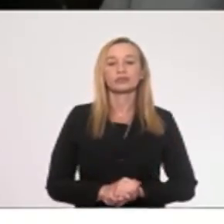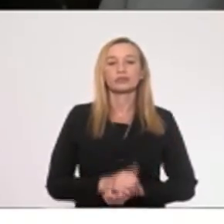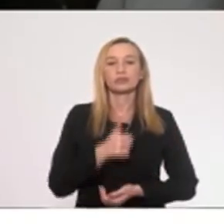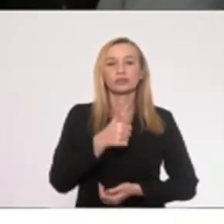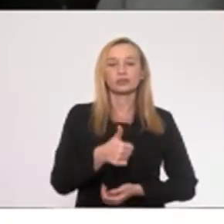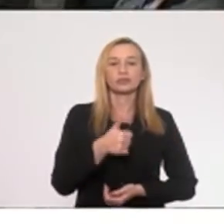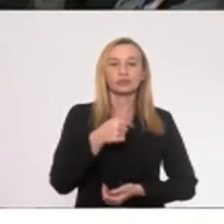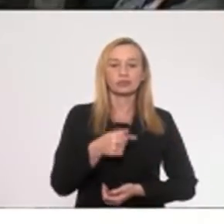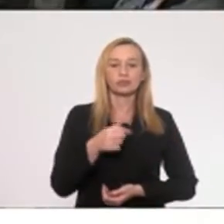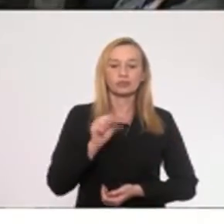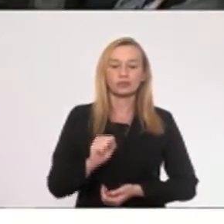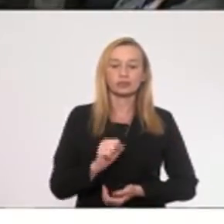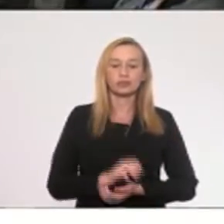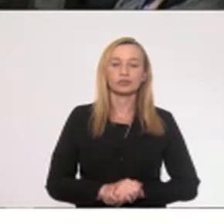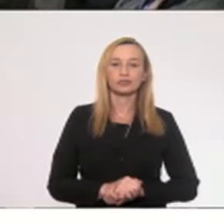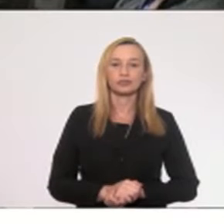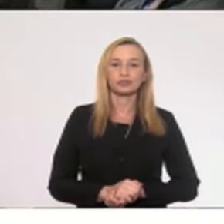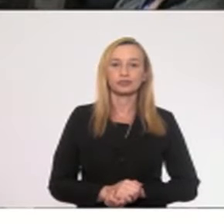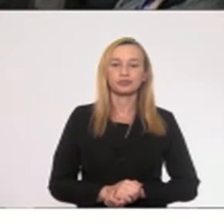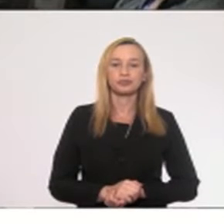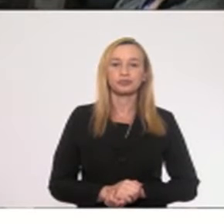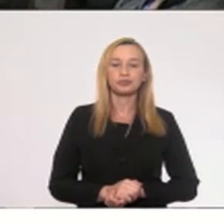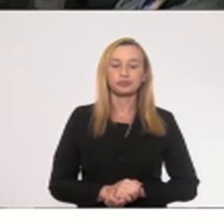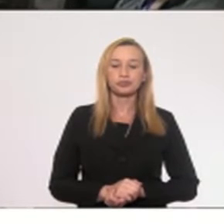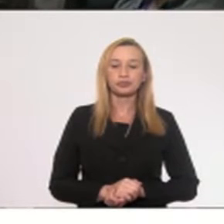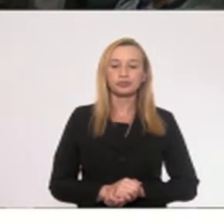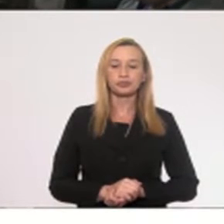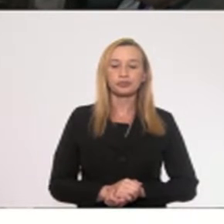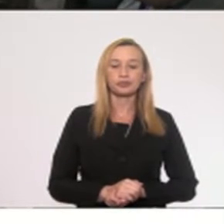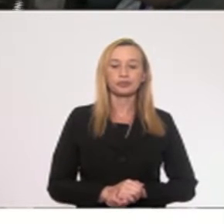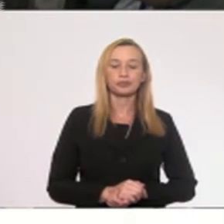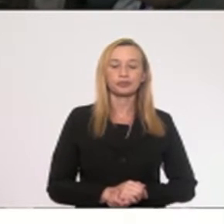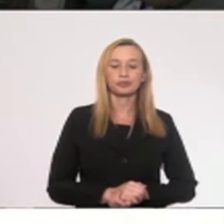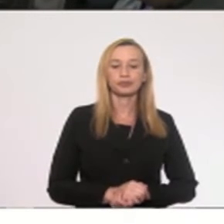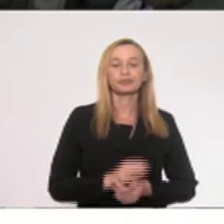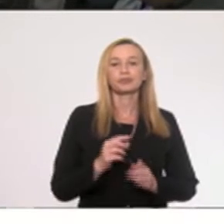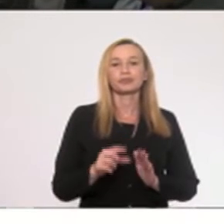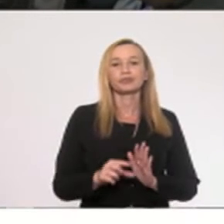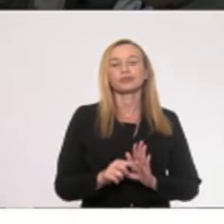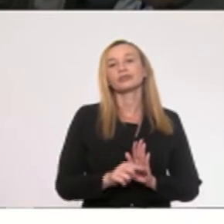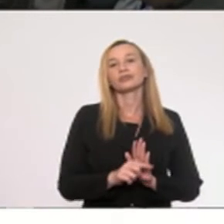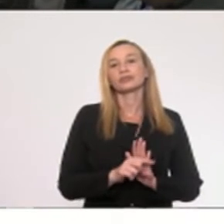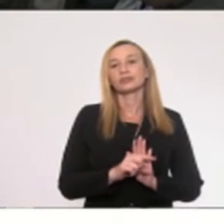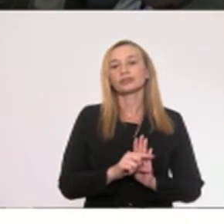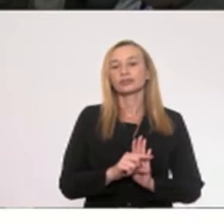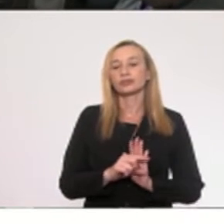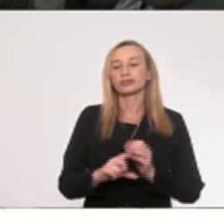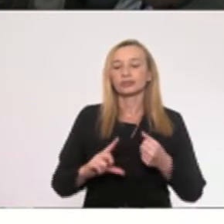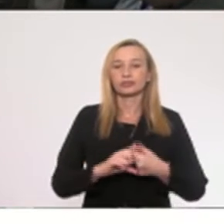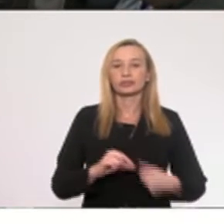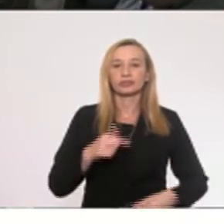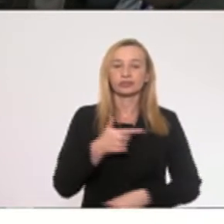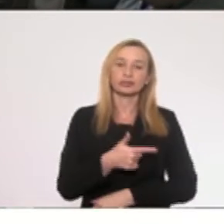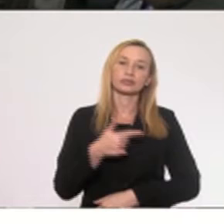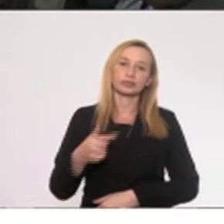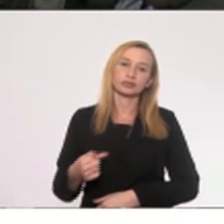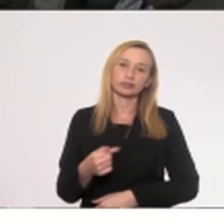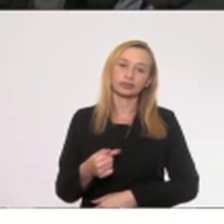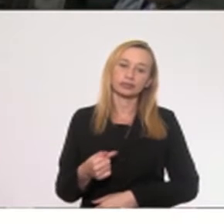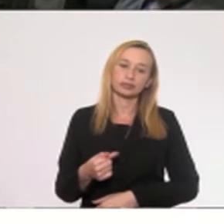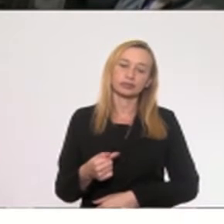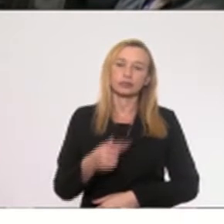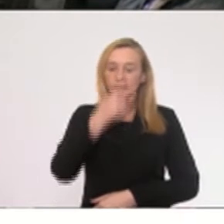178, e já me inscrevo para discutir, senhor presidente. Inclui-se, onde couber, parágrafo no artigo 27. A despesa com pessoal